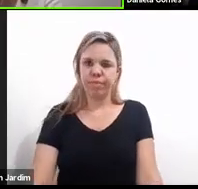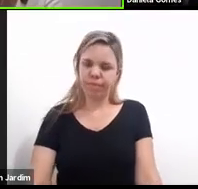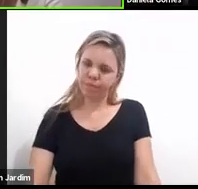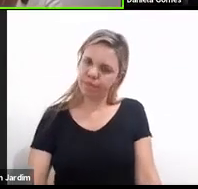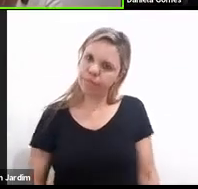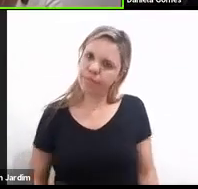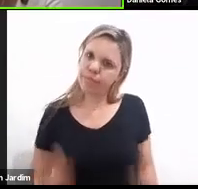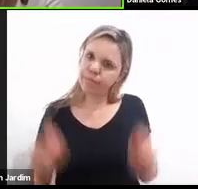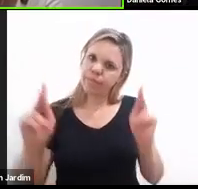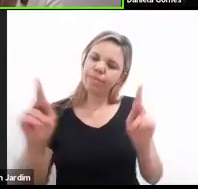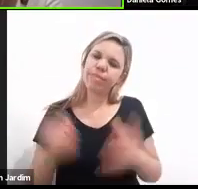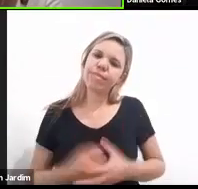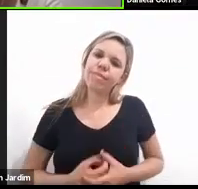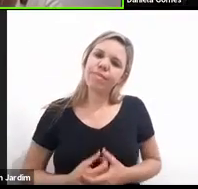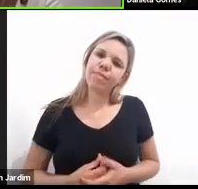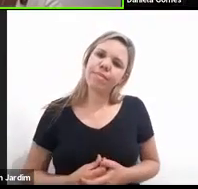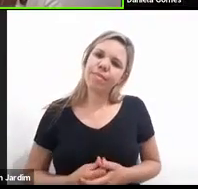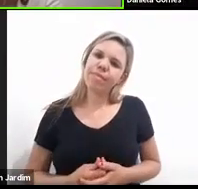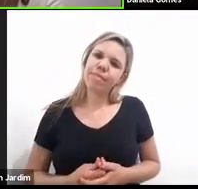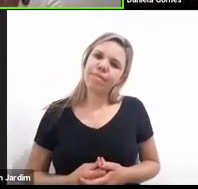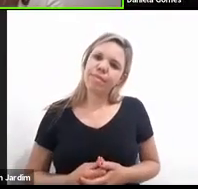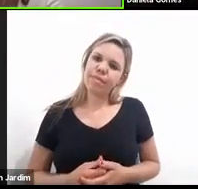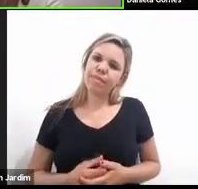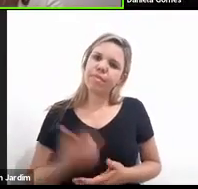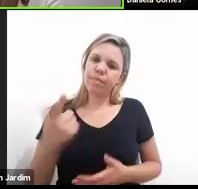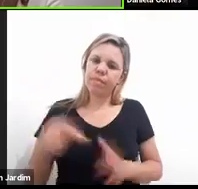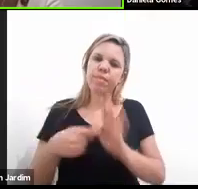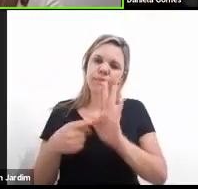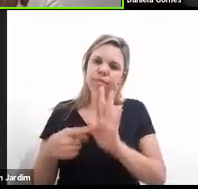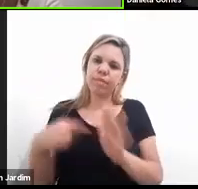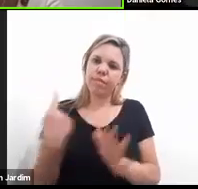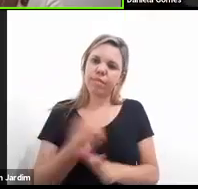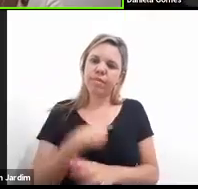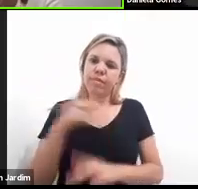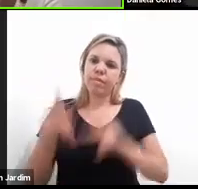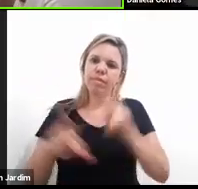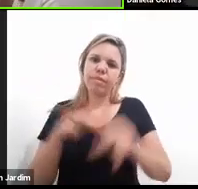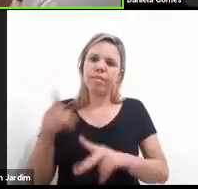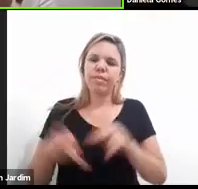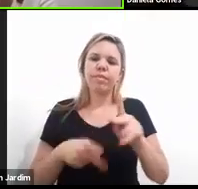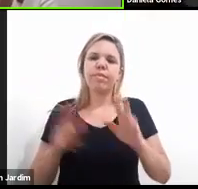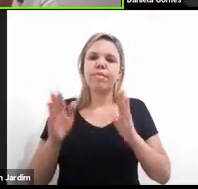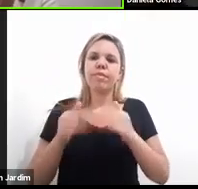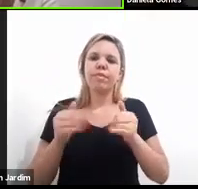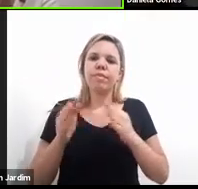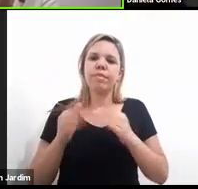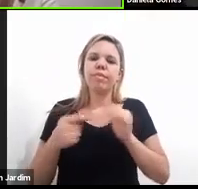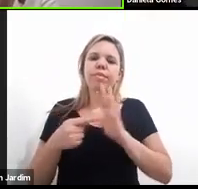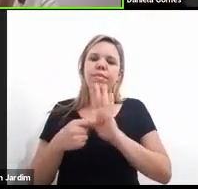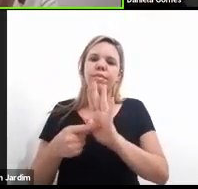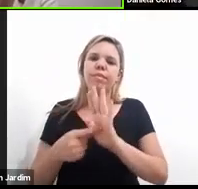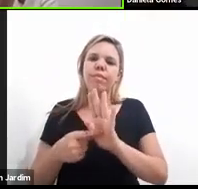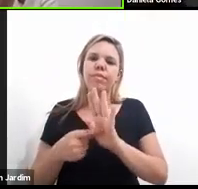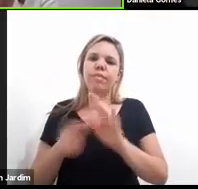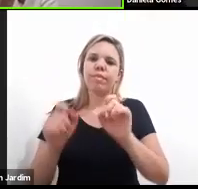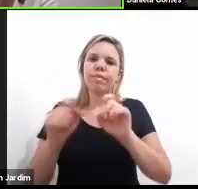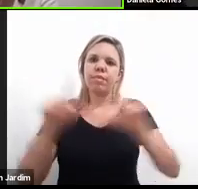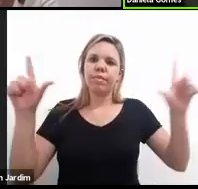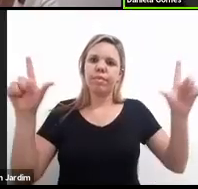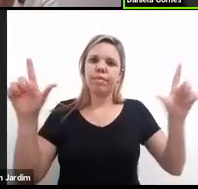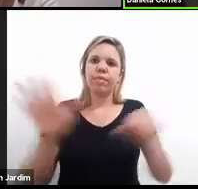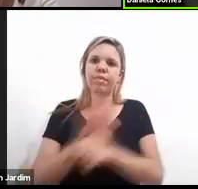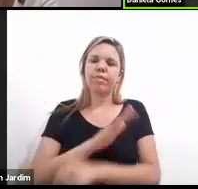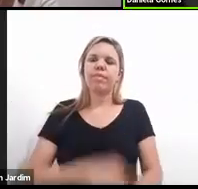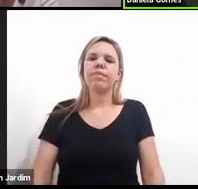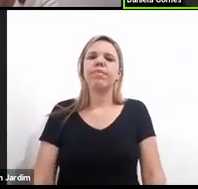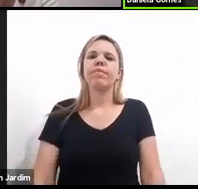Ok. Então, Legal. Dani, você pode repetir pra gente, porque o pessoal tá pedindo. Aí eu vou te colocar em tela cheia. Tá.